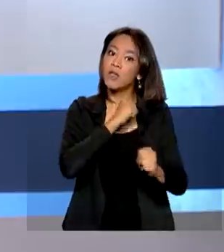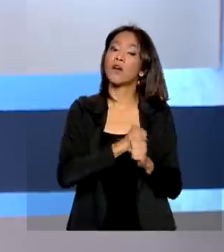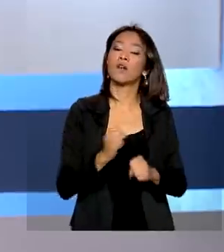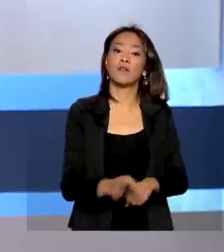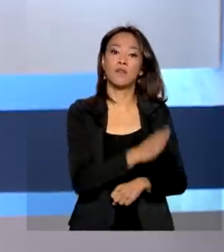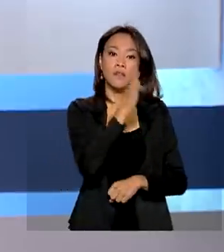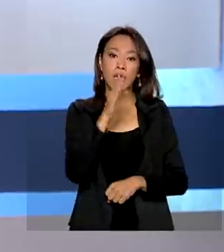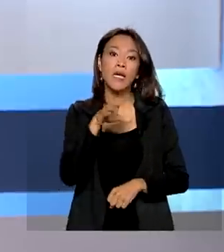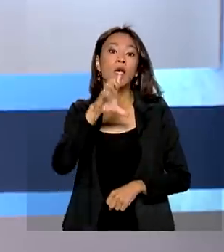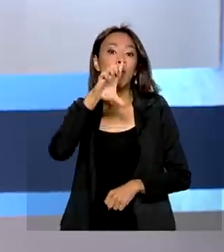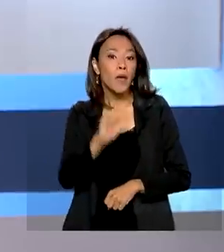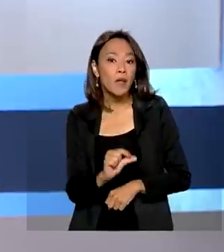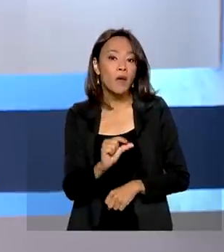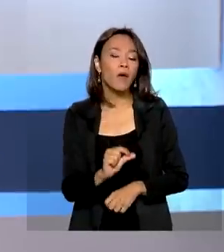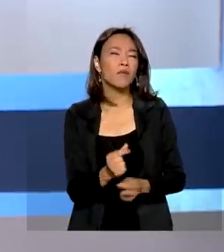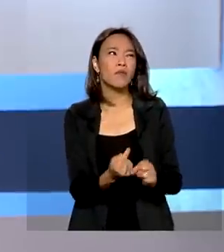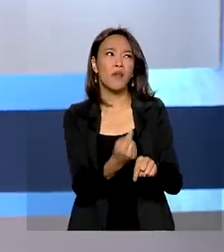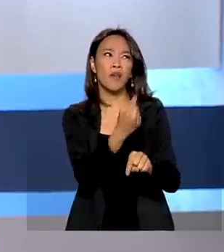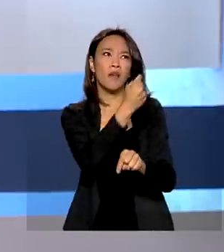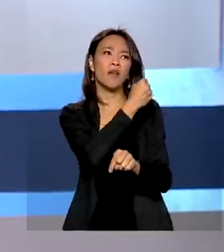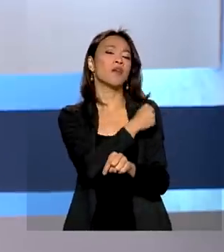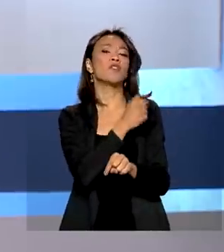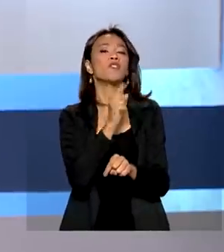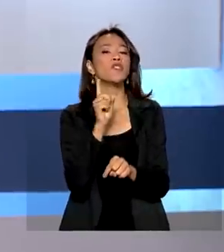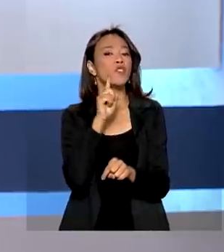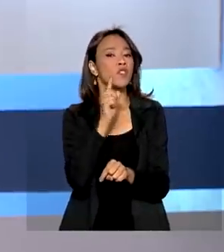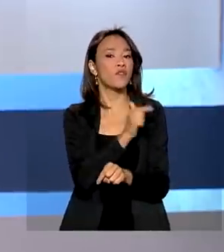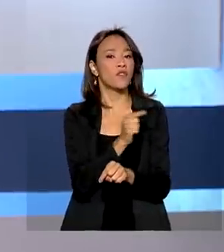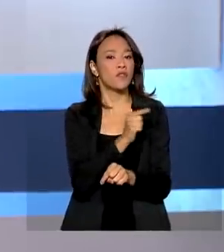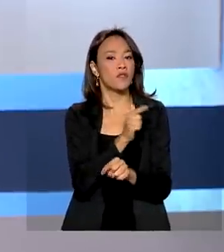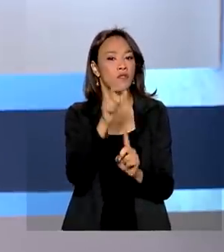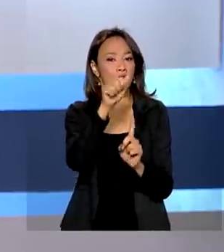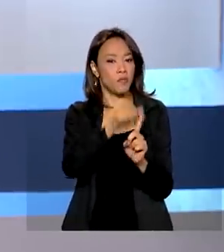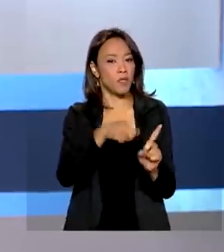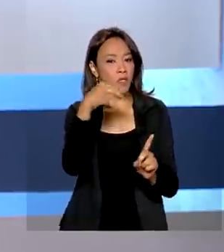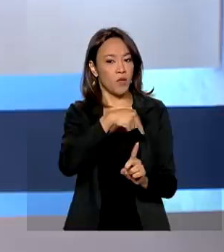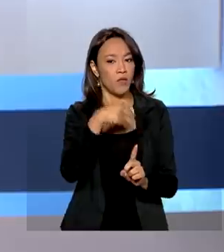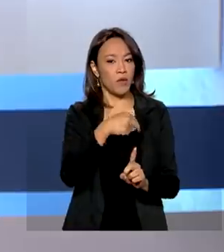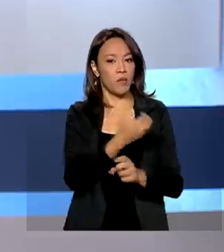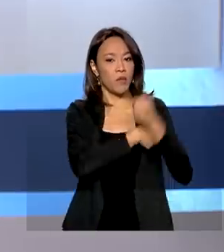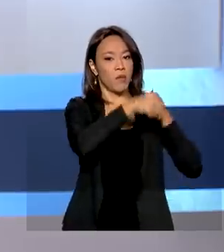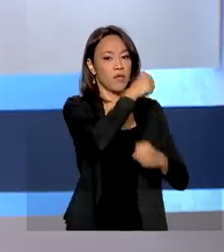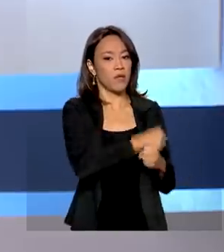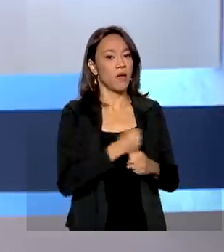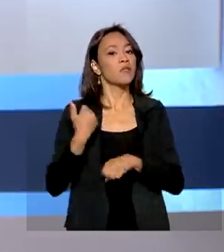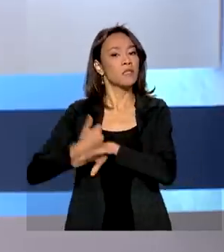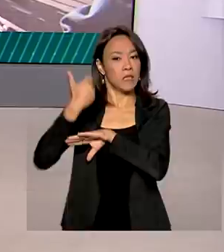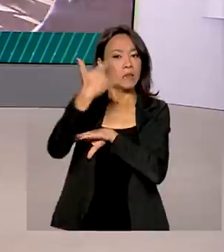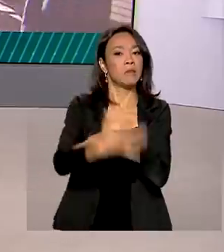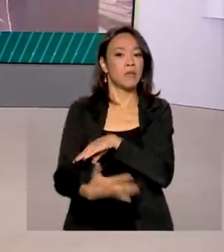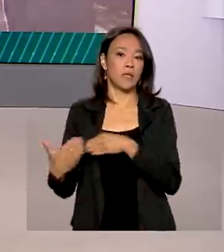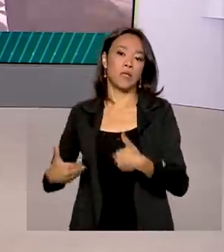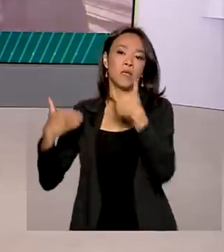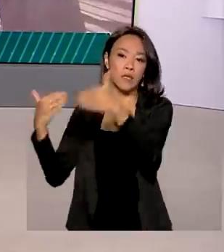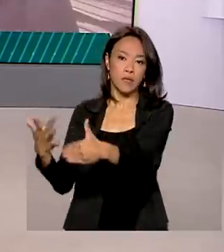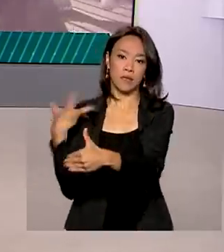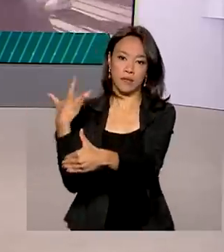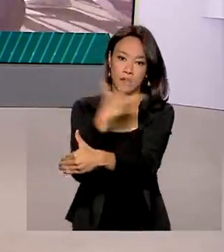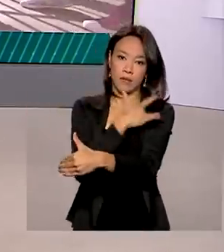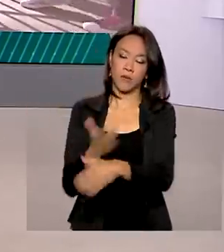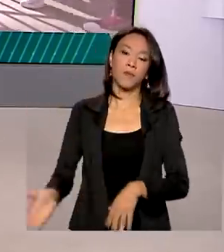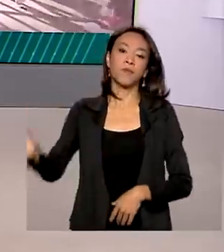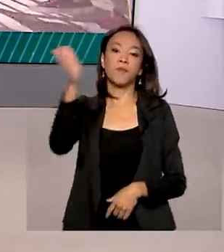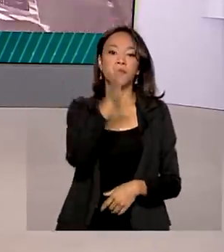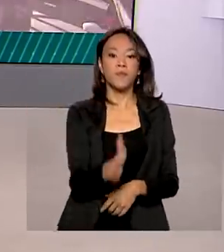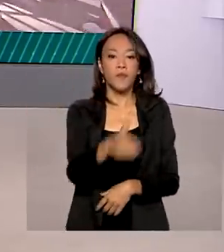o índice é também o menor registrado desde 22 de novembro do ano passado de acordo com o Ministério da Saúde o